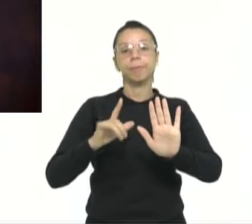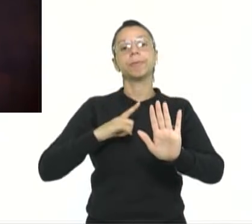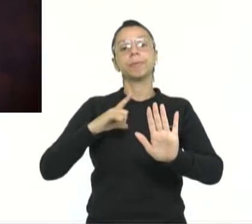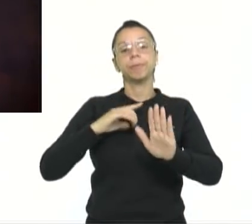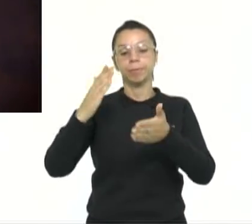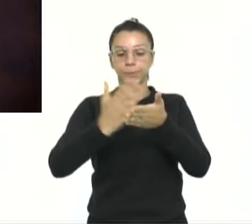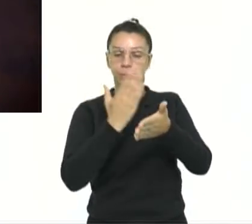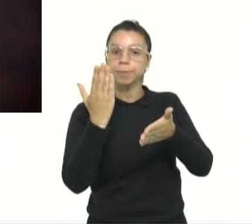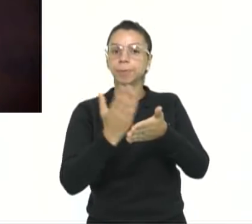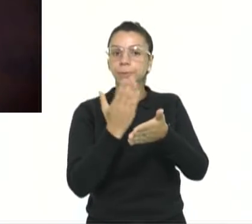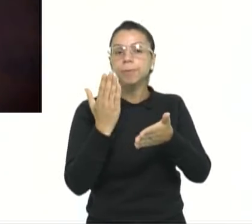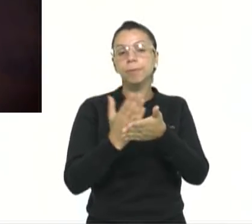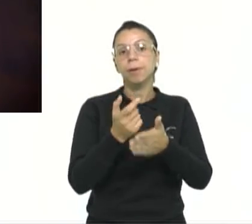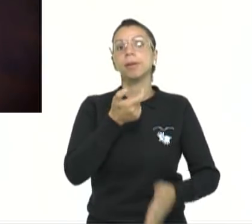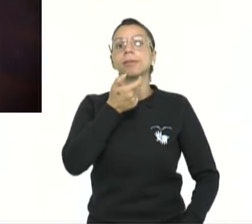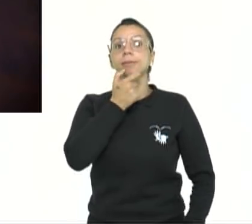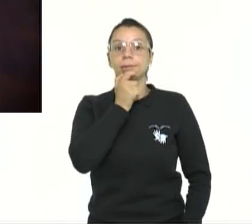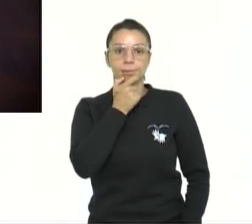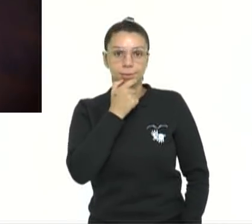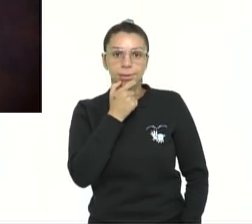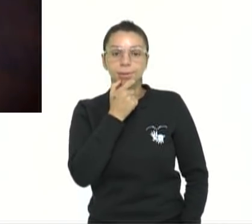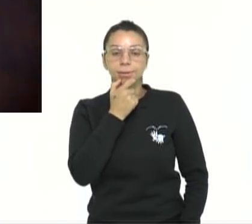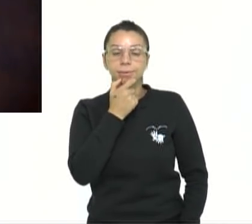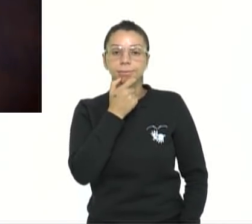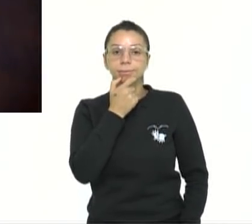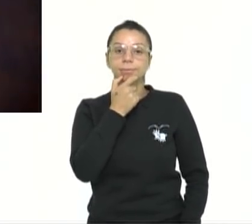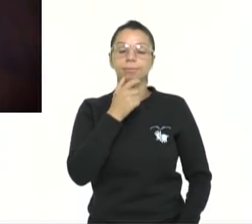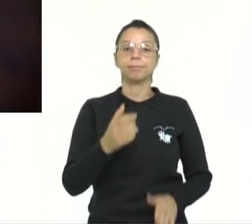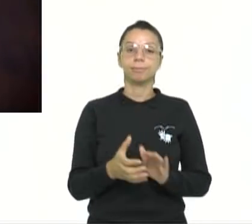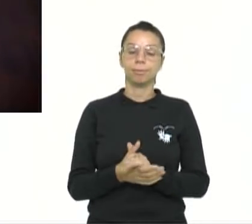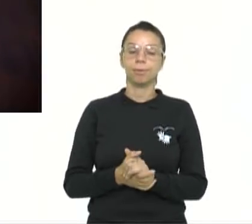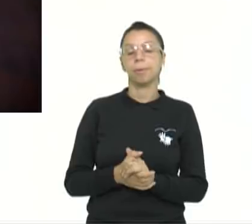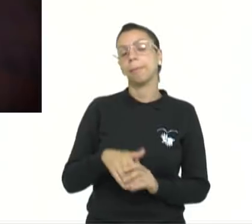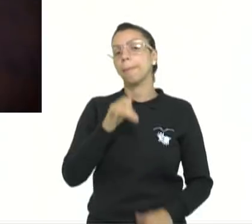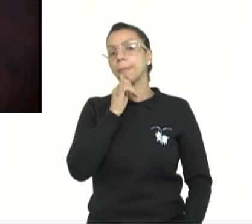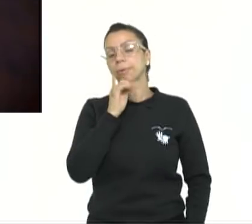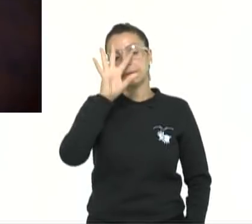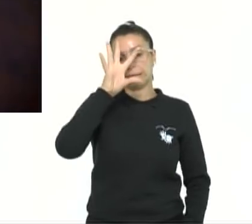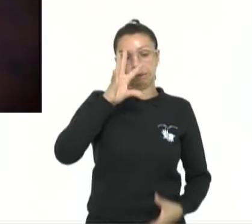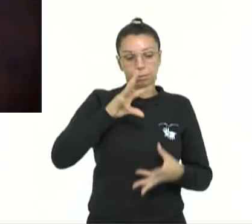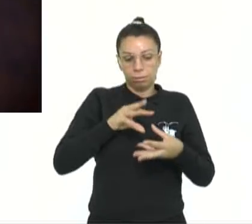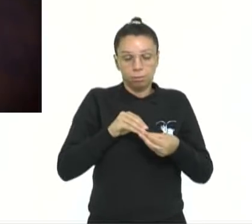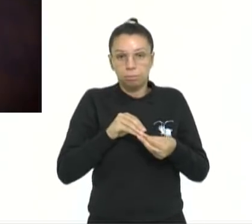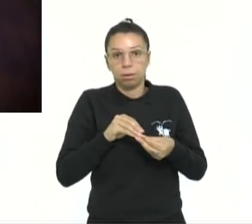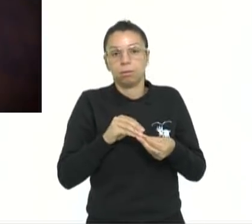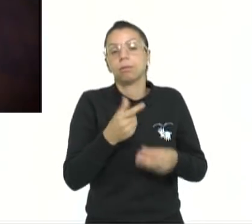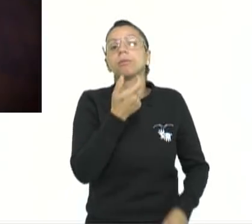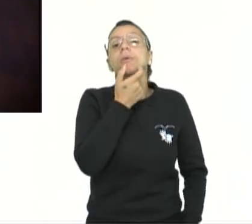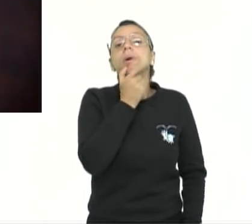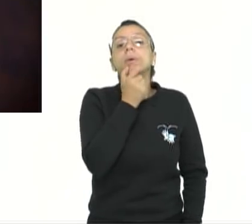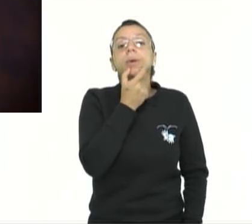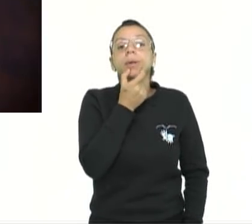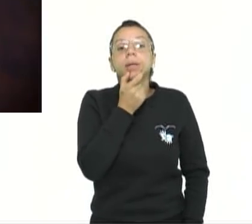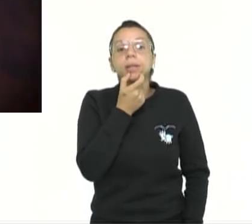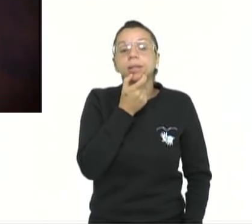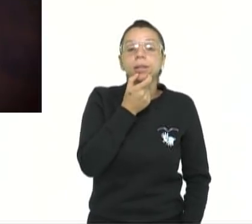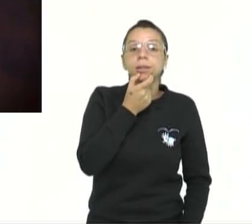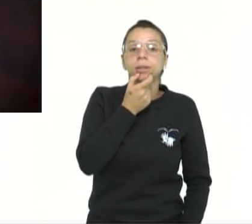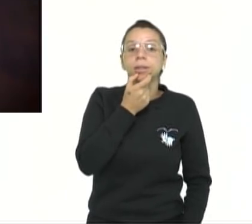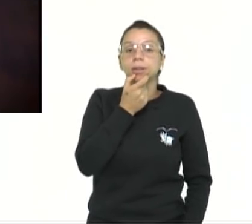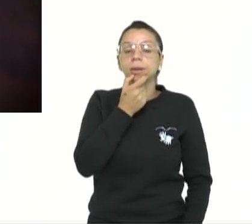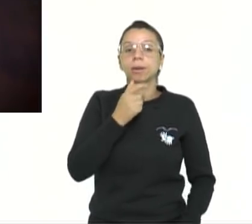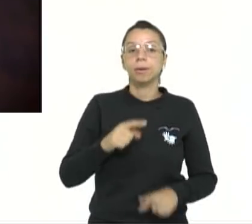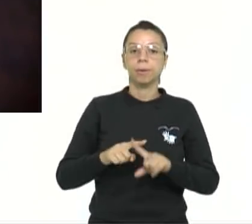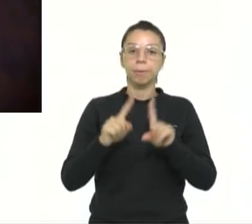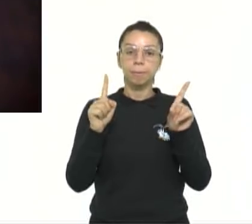livro seja em inglês, mesmo sem você entender direito o que está sendo expresso ali,